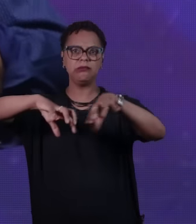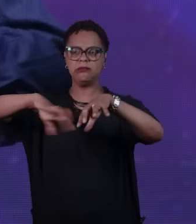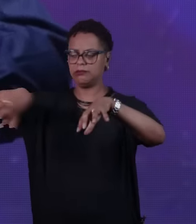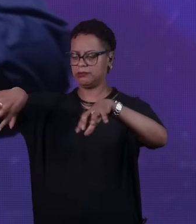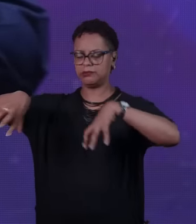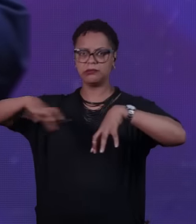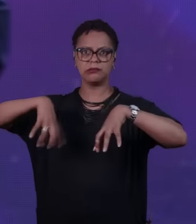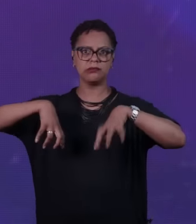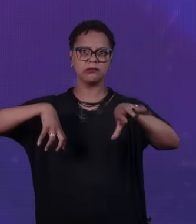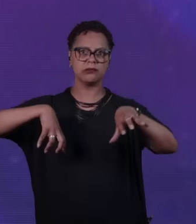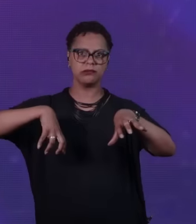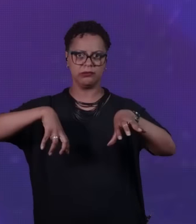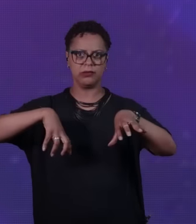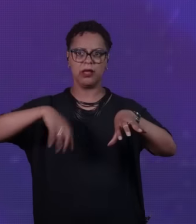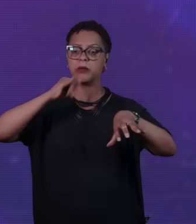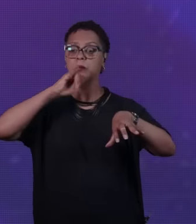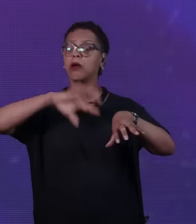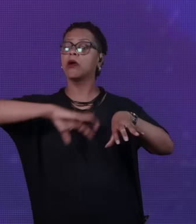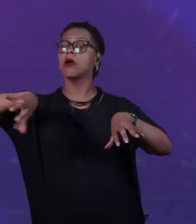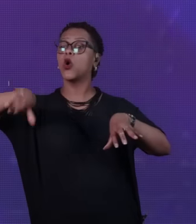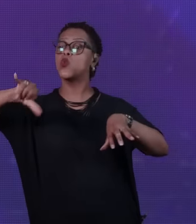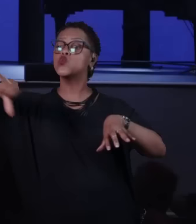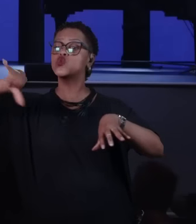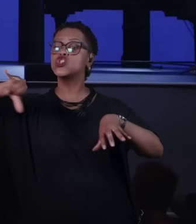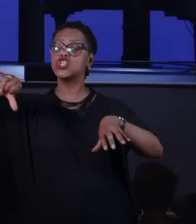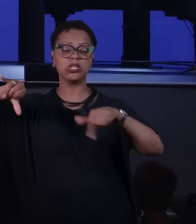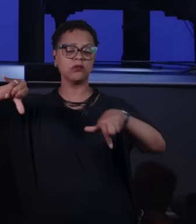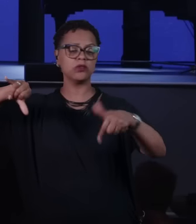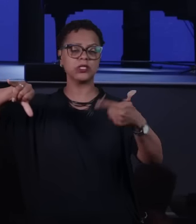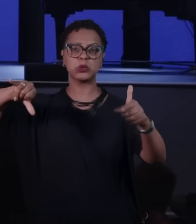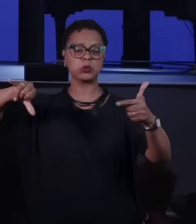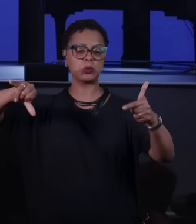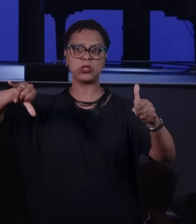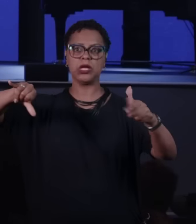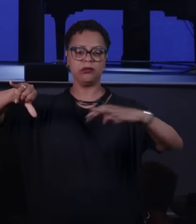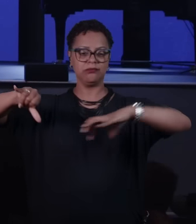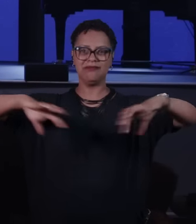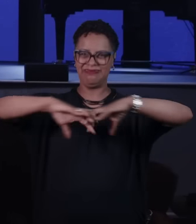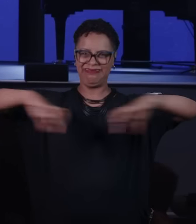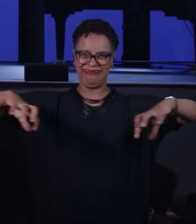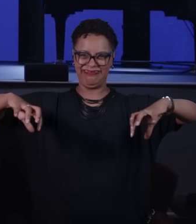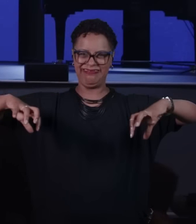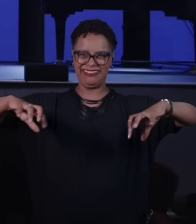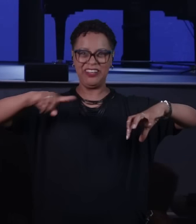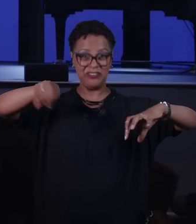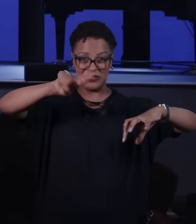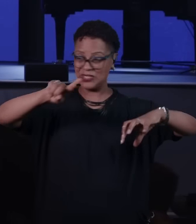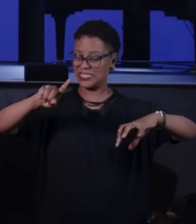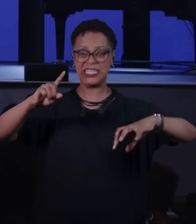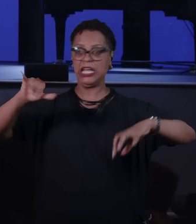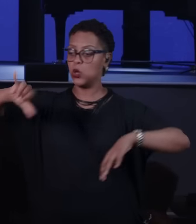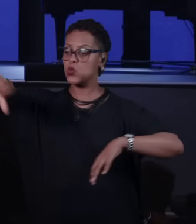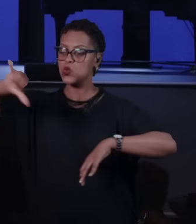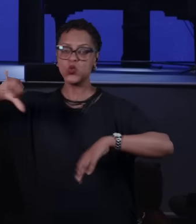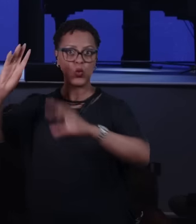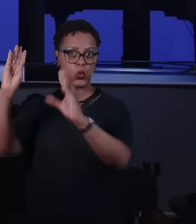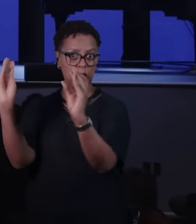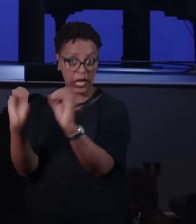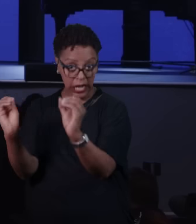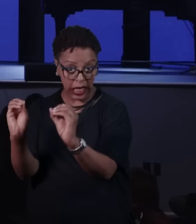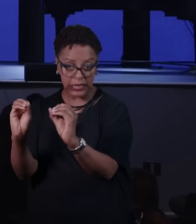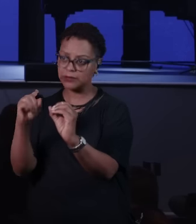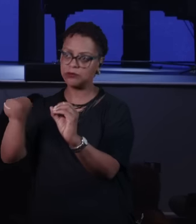os ungidos dos leigos. Ou seja, se você não fosse um ungido, você não